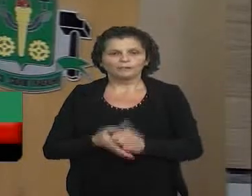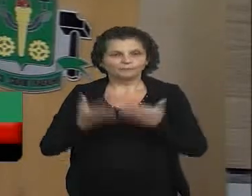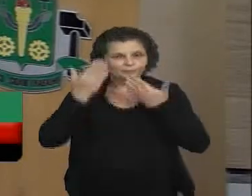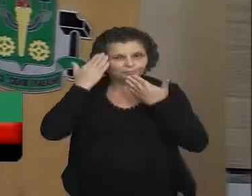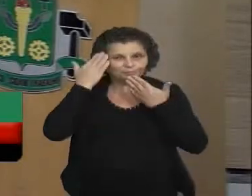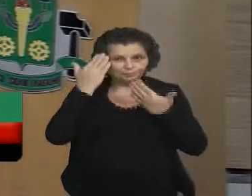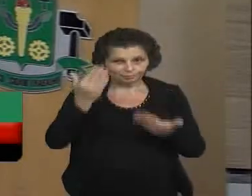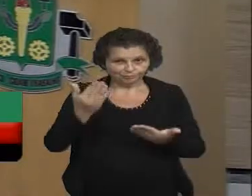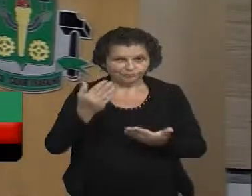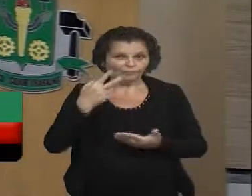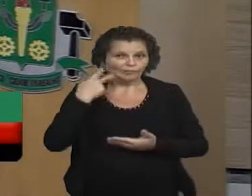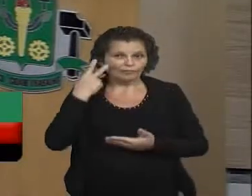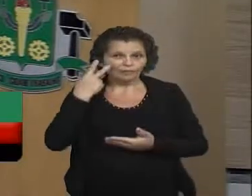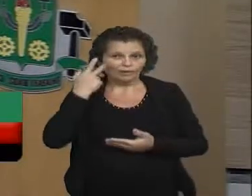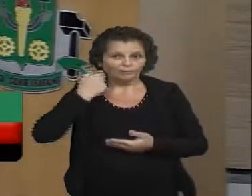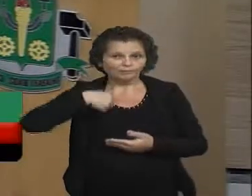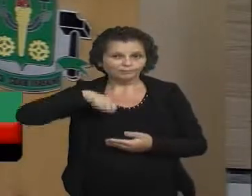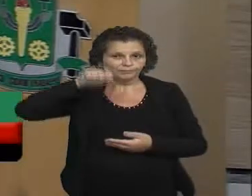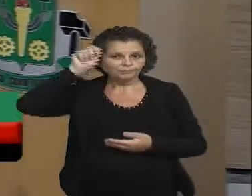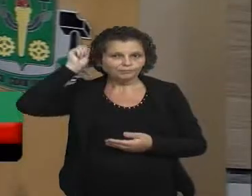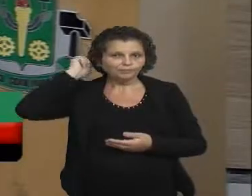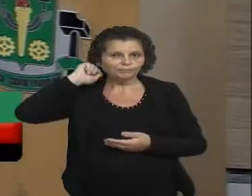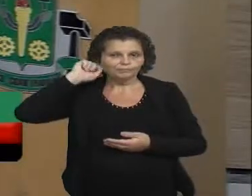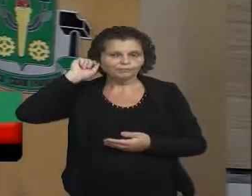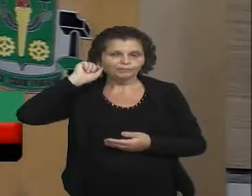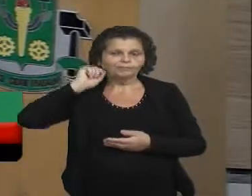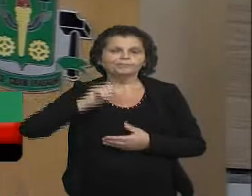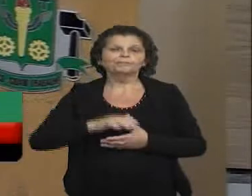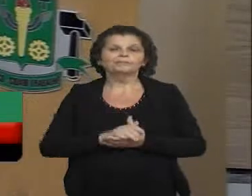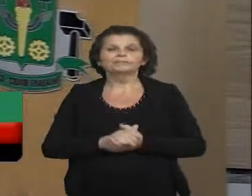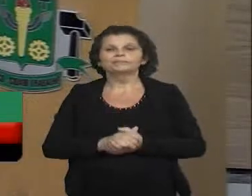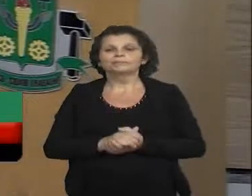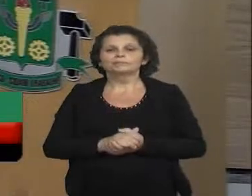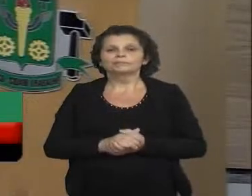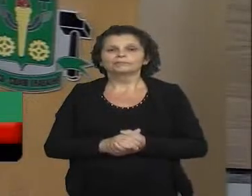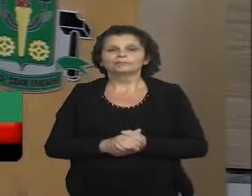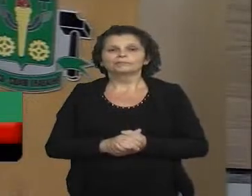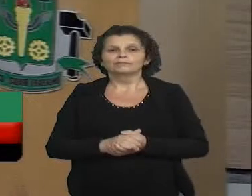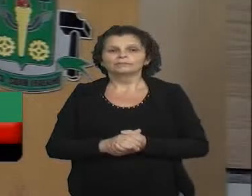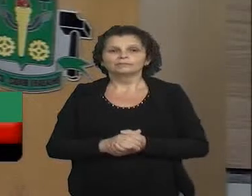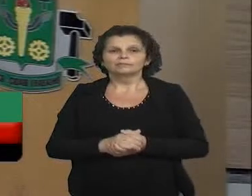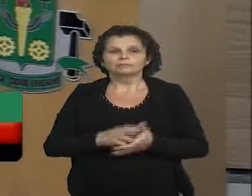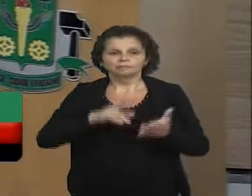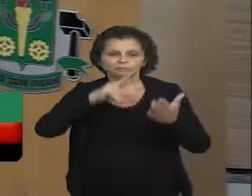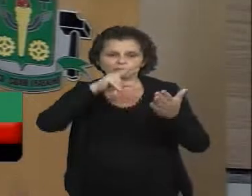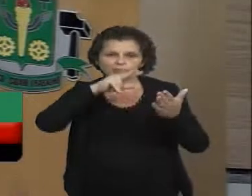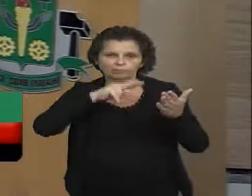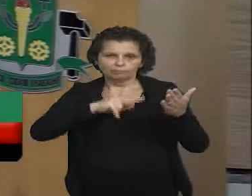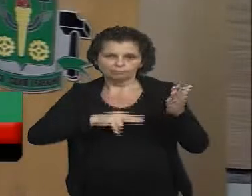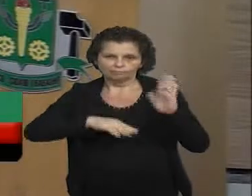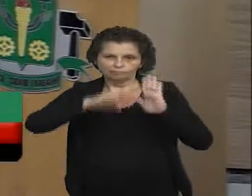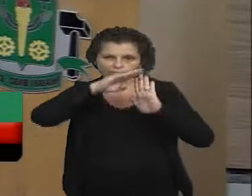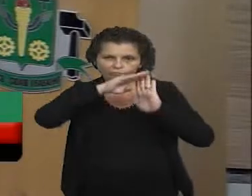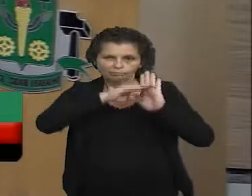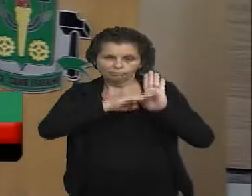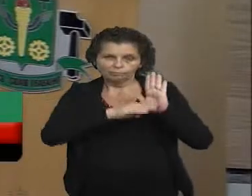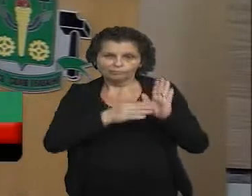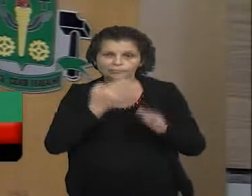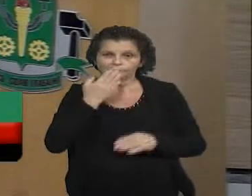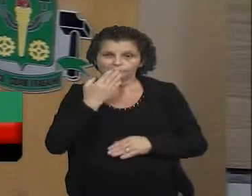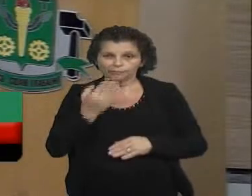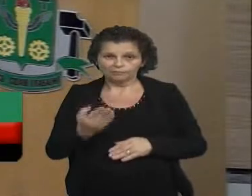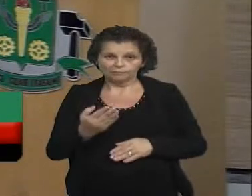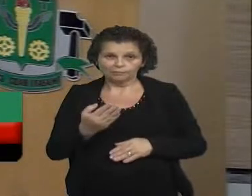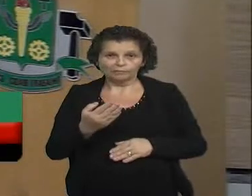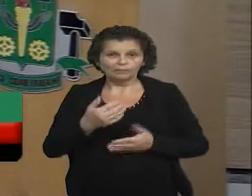Agradeço à vereadora pastora Cristiane pela leitura da matéria. Solicito